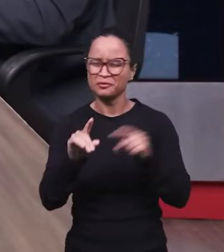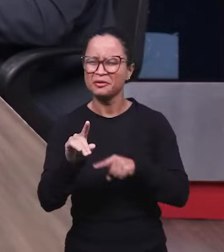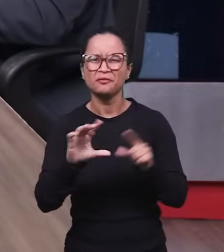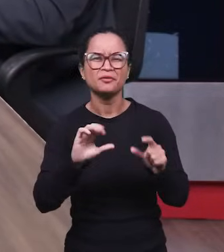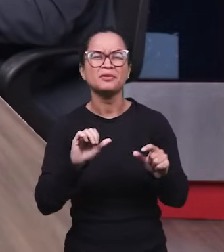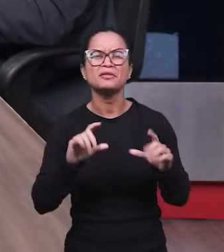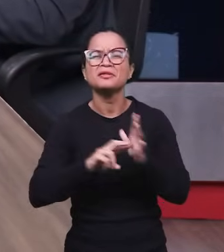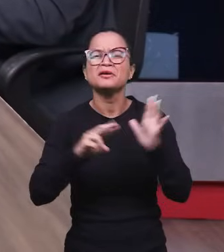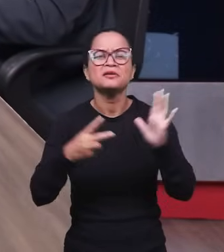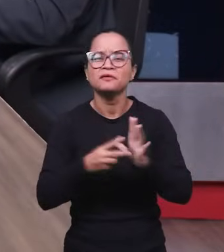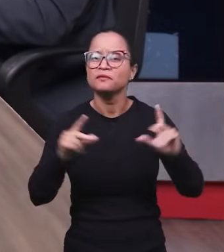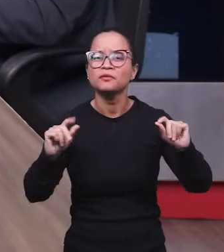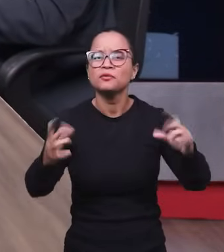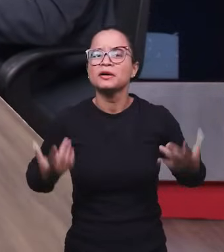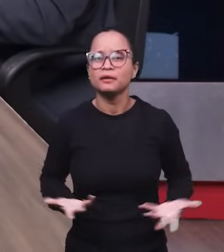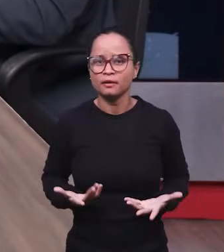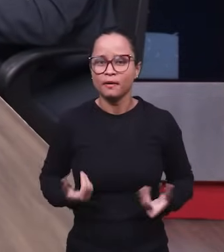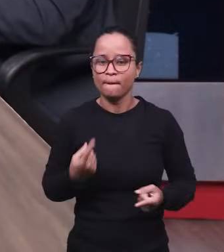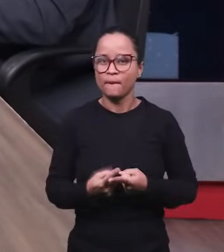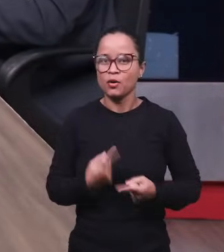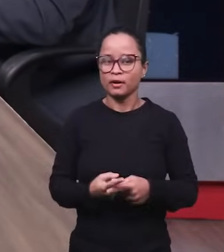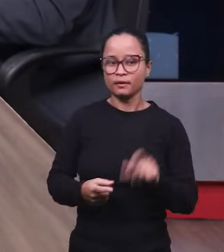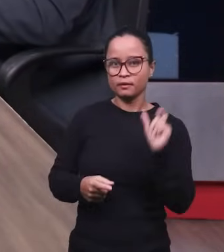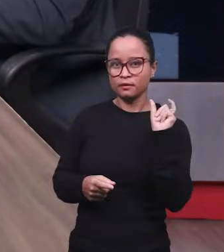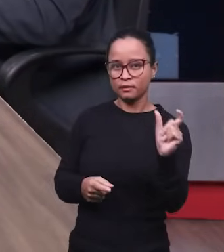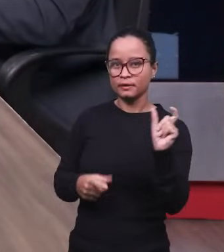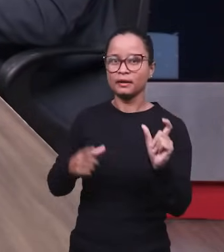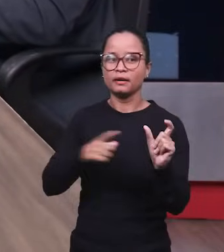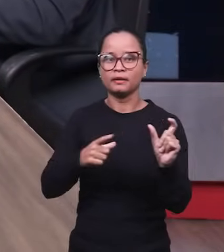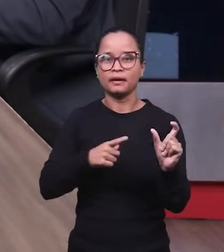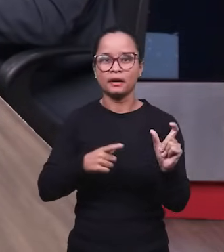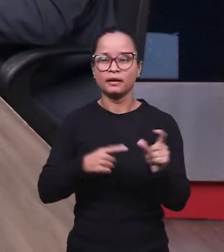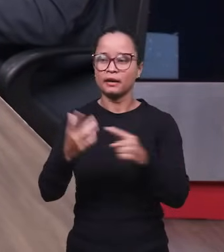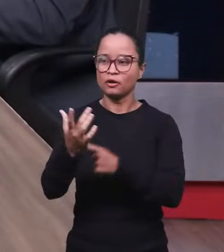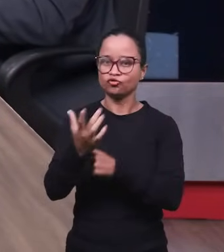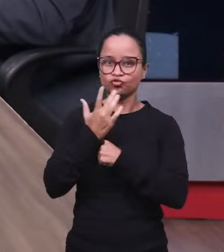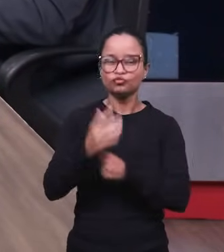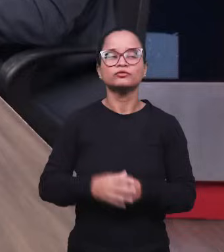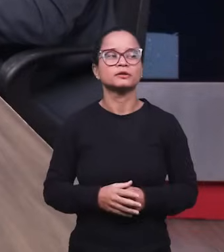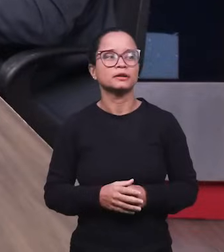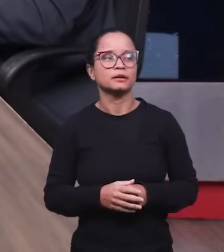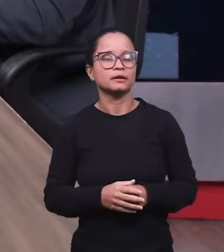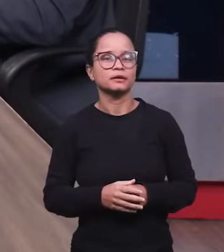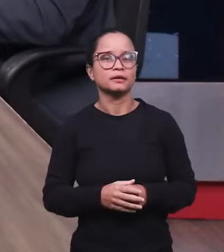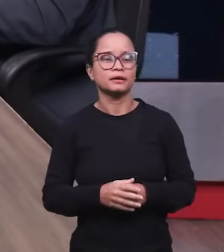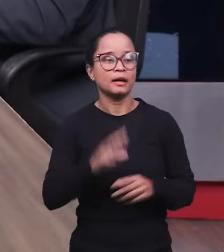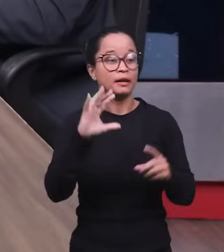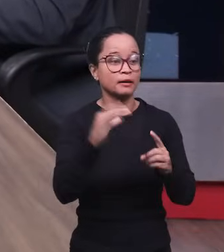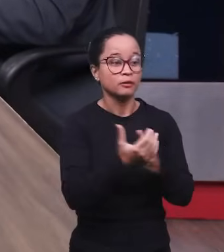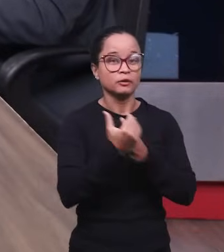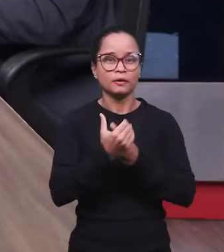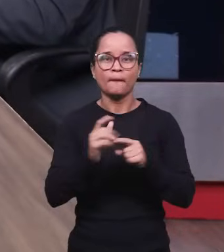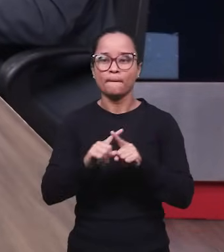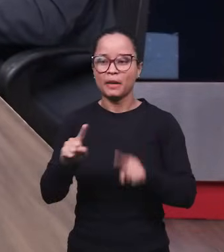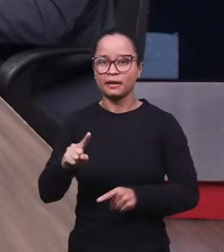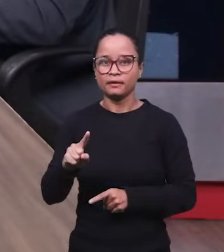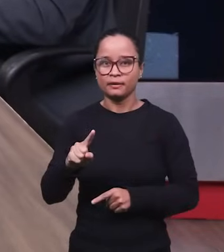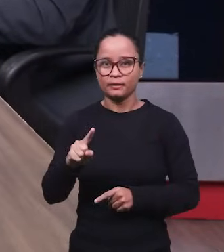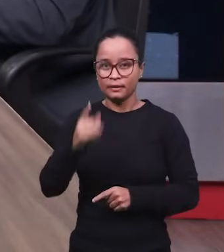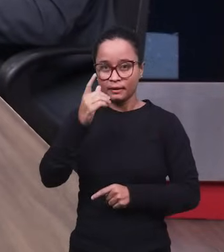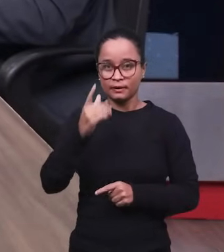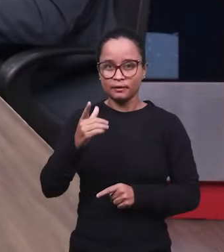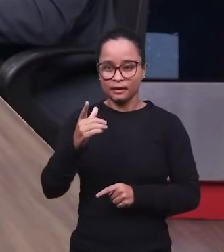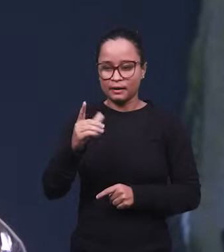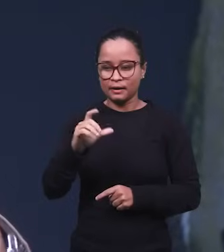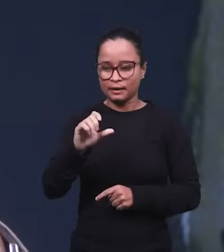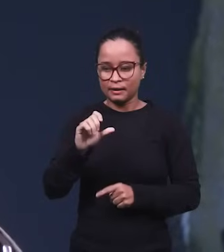que salvação era aquela, porque eles têm palavras lá sobre salvação, que é socorrer, resgatar, essas coisas assim, mas salvação no sentido